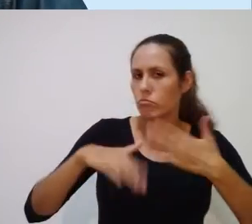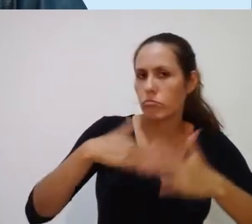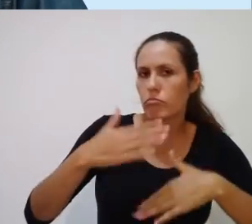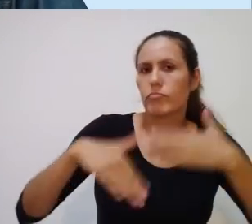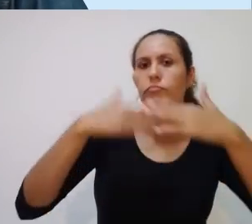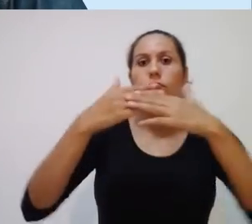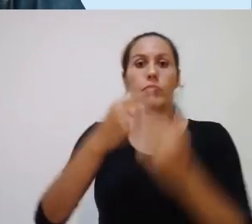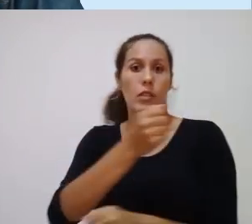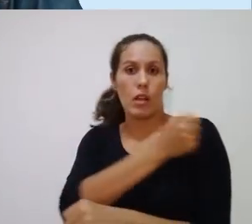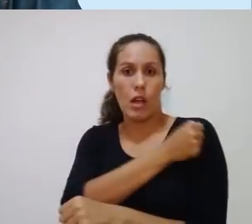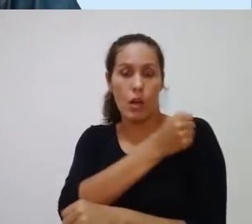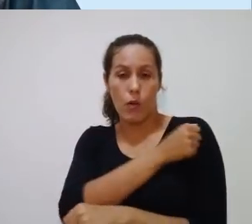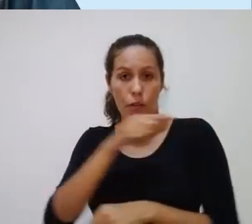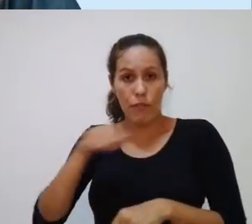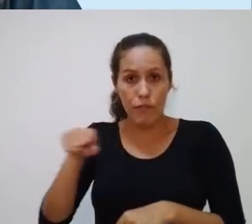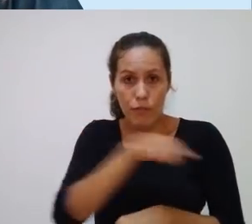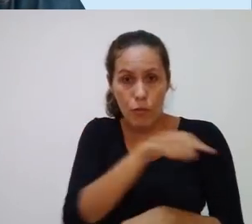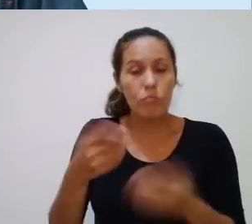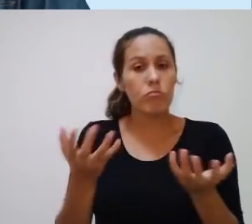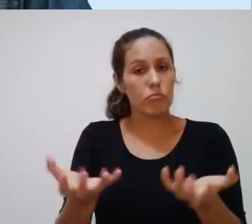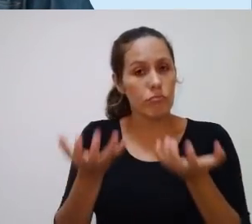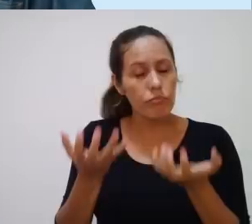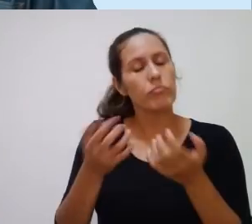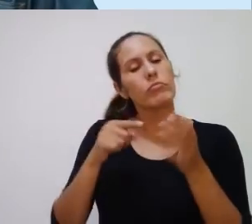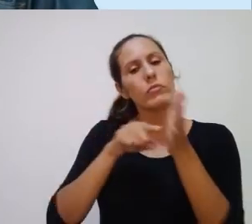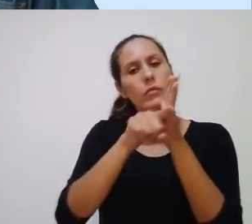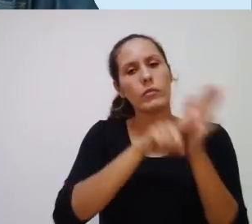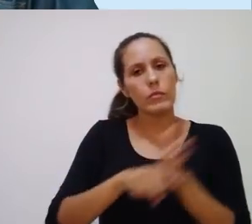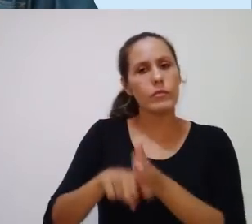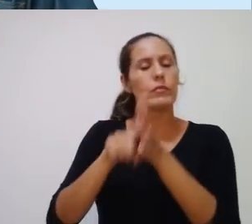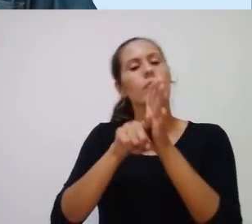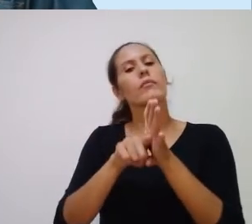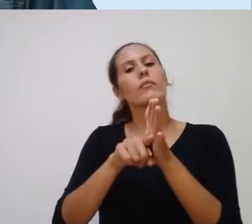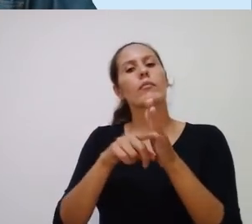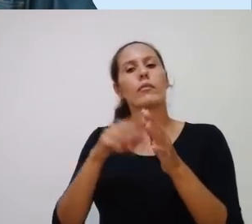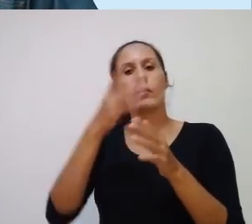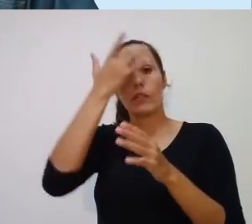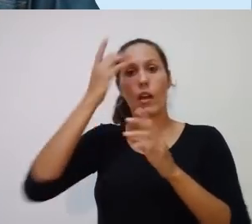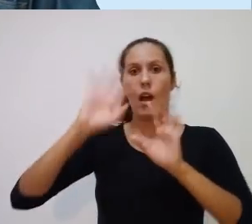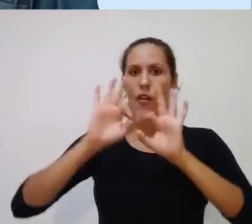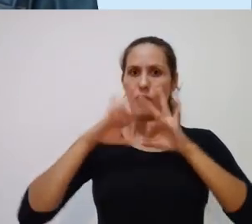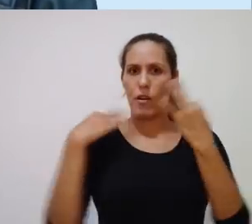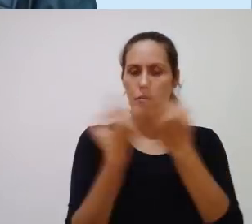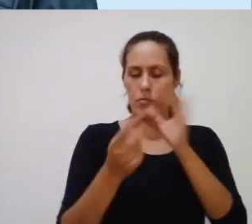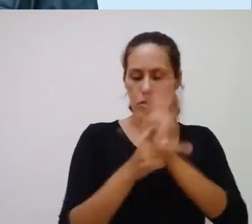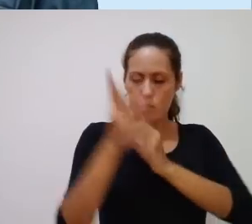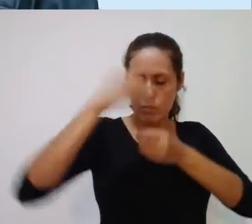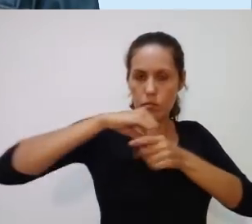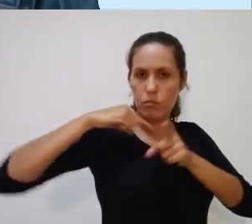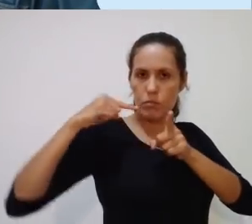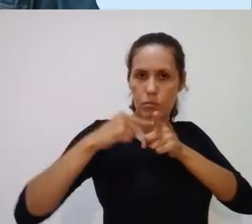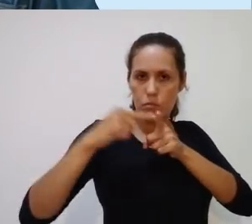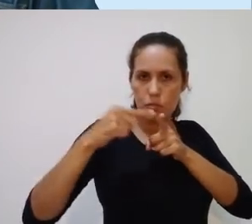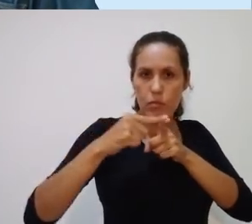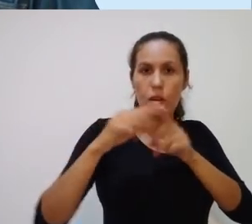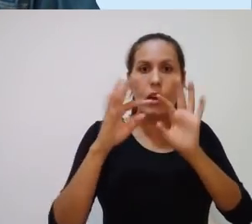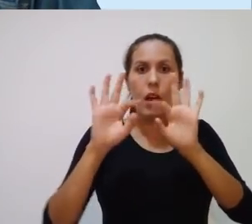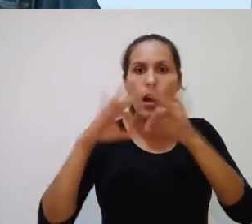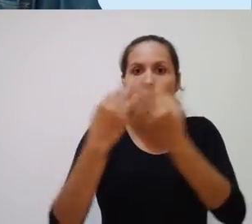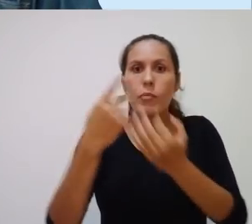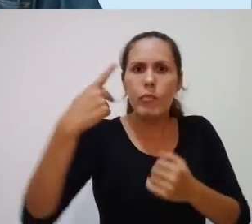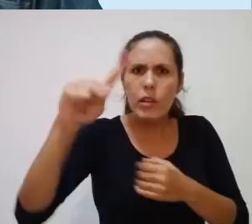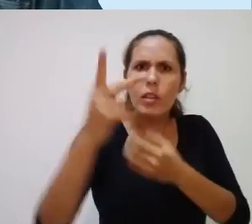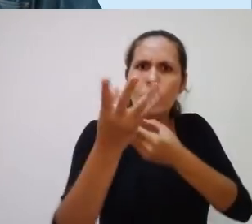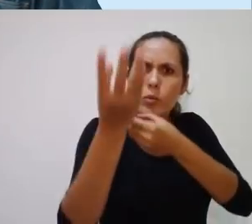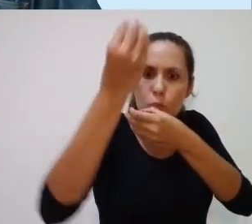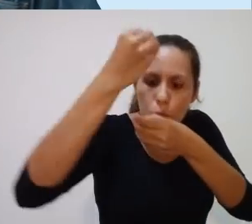você quer pesquisar as famílias de teu bairro, é lógico que a tua própria família faz parte do processo. Correto. Então isso é uma